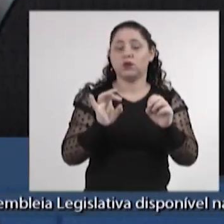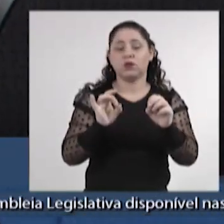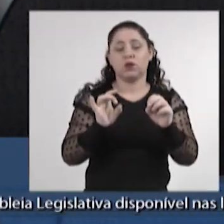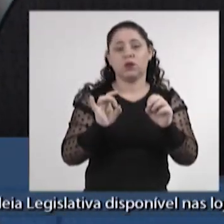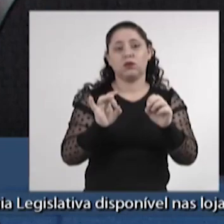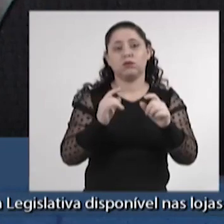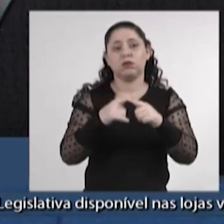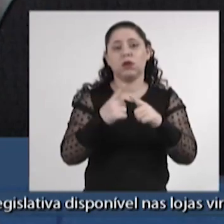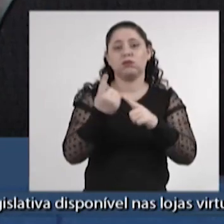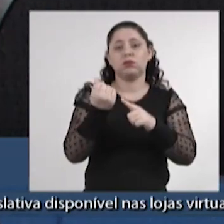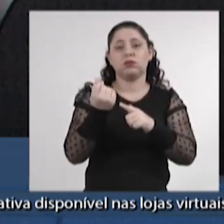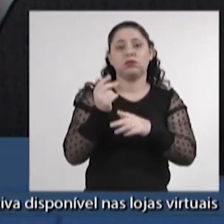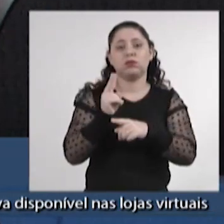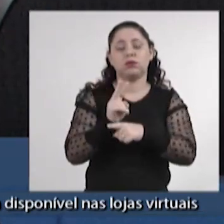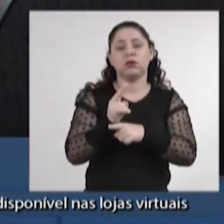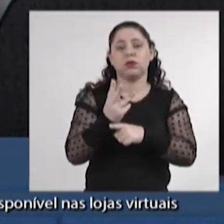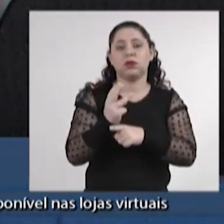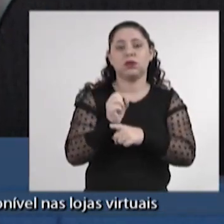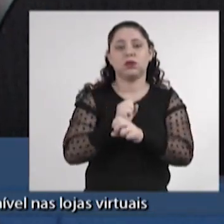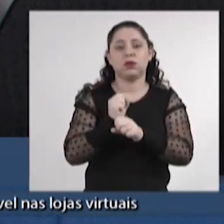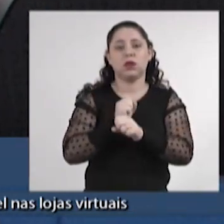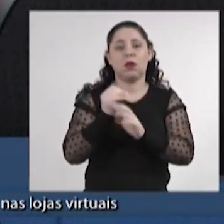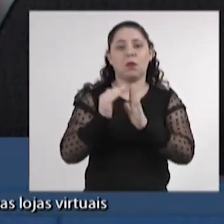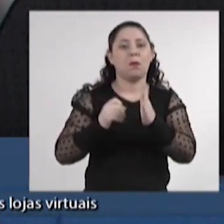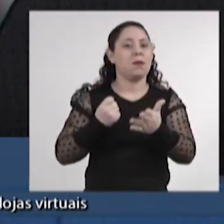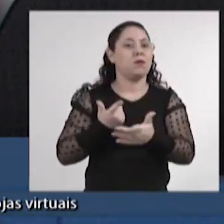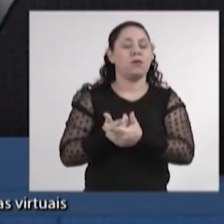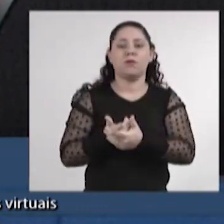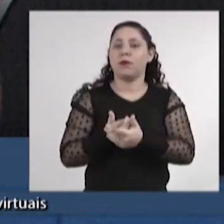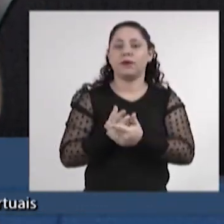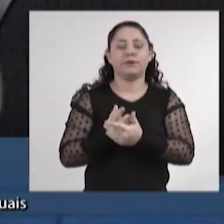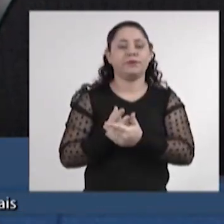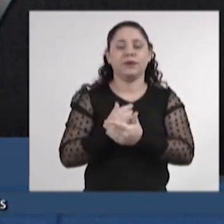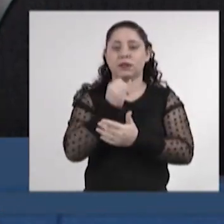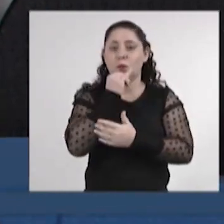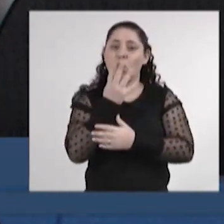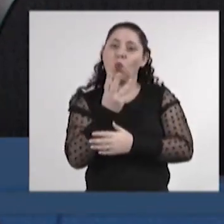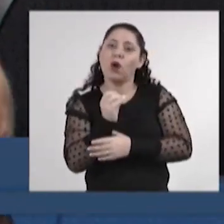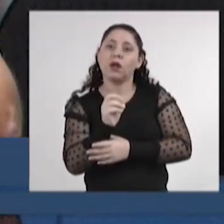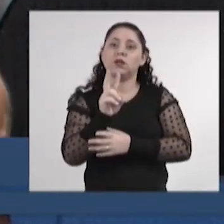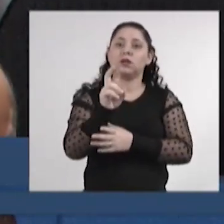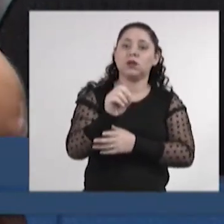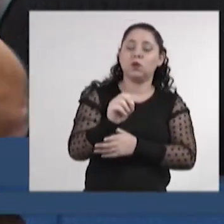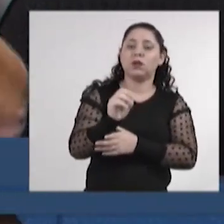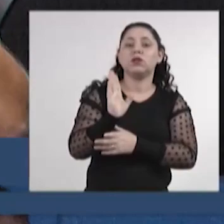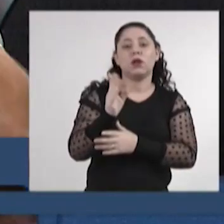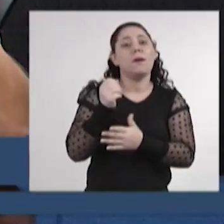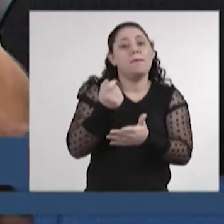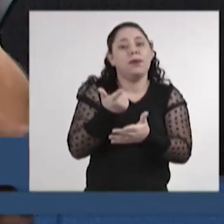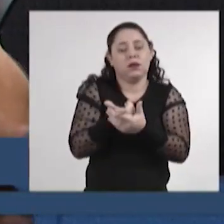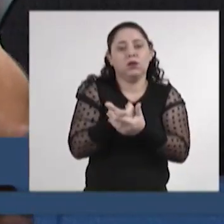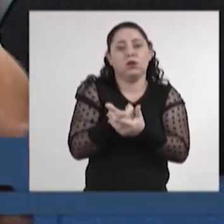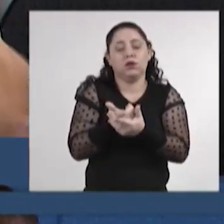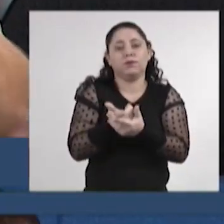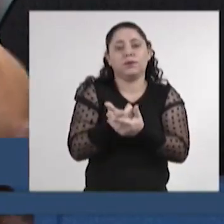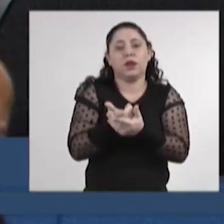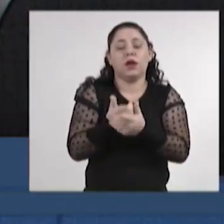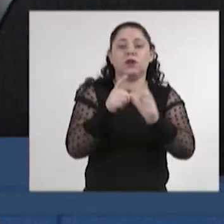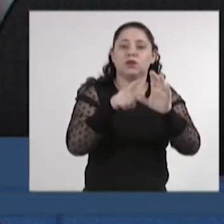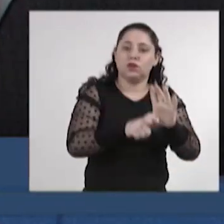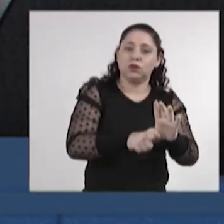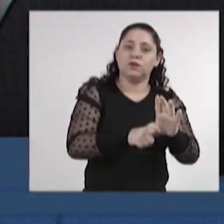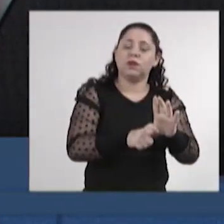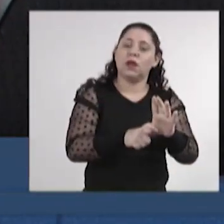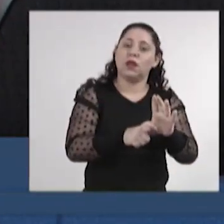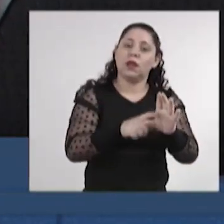financiamento de uma PCH são 30 anos. Se você for menos de 30 anos, você não paga o seu empreendimento. Se for 40, 50, você já pagou a sua dívida